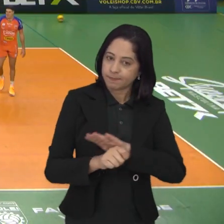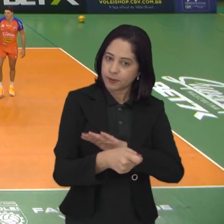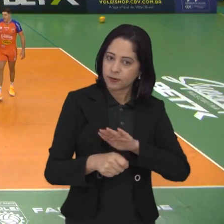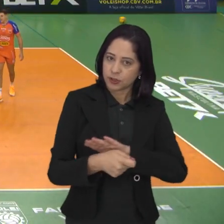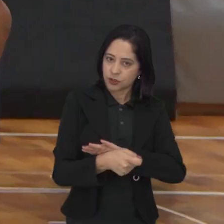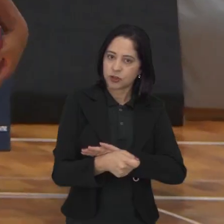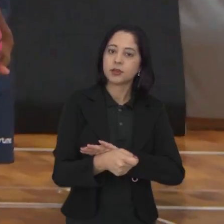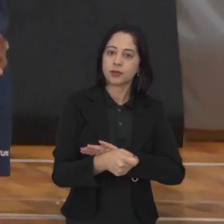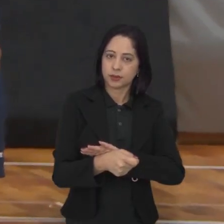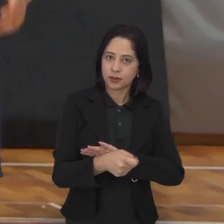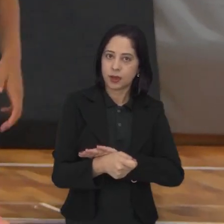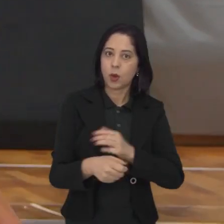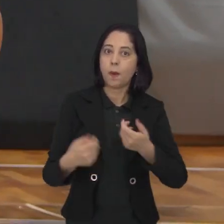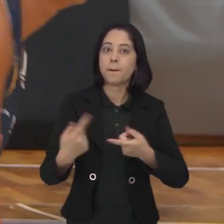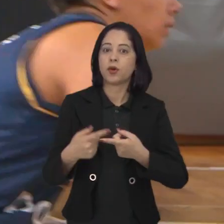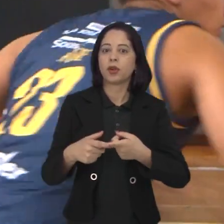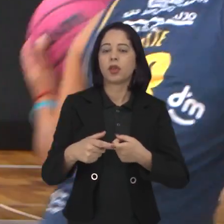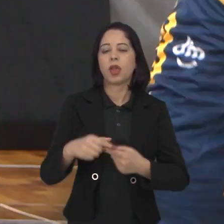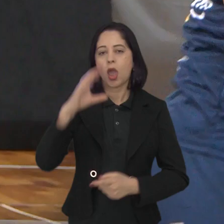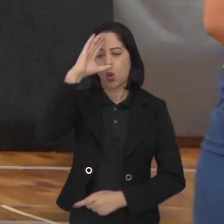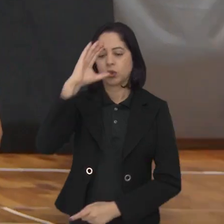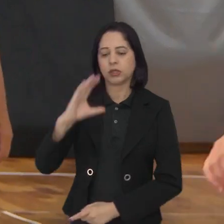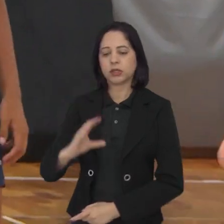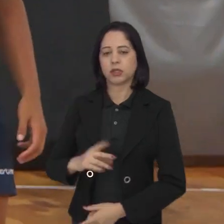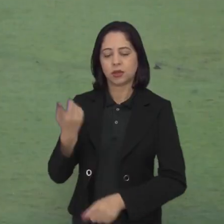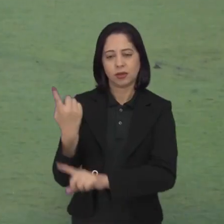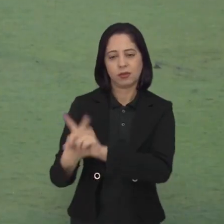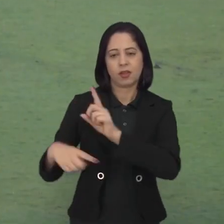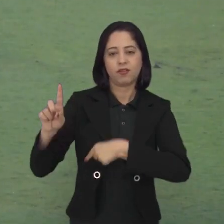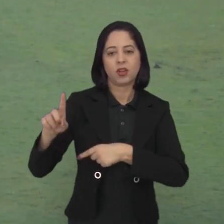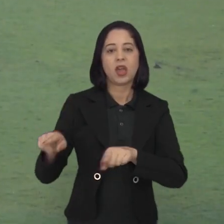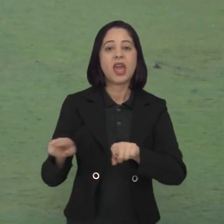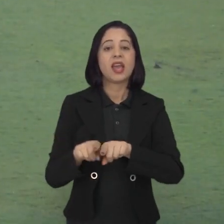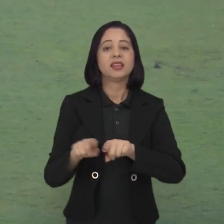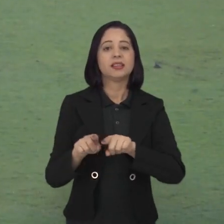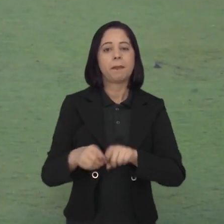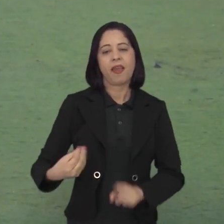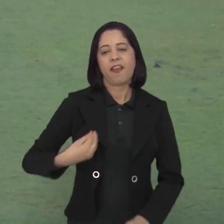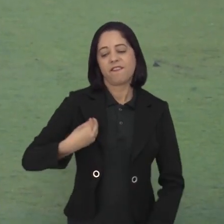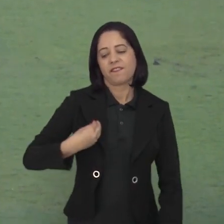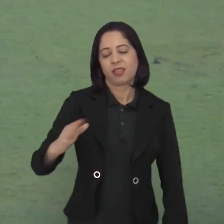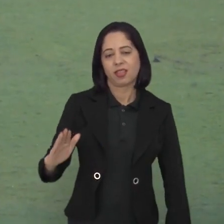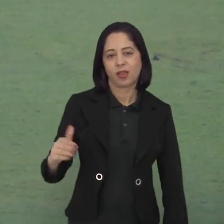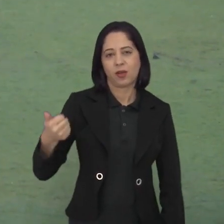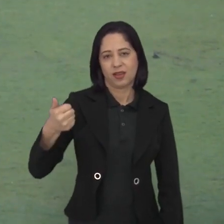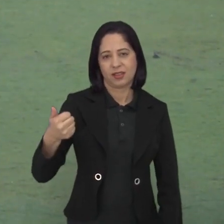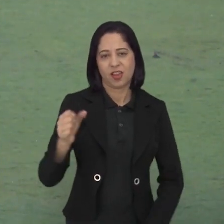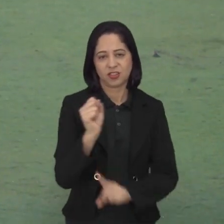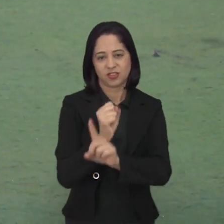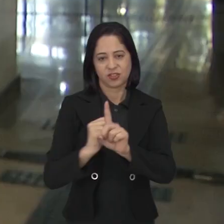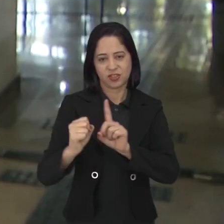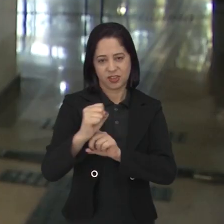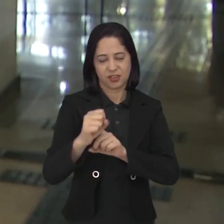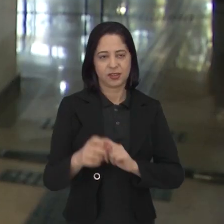os atletas, formar cidadãos e, principalmente, promover mais qualidade de vida para a sociedade. O